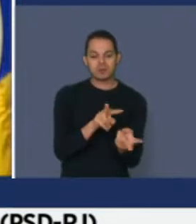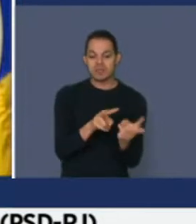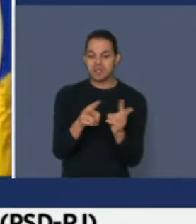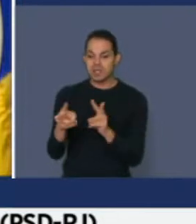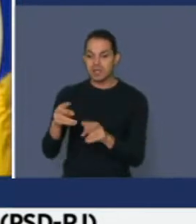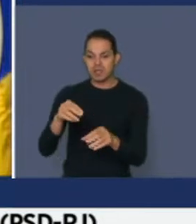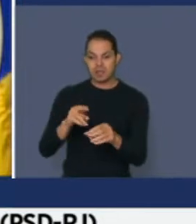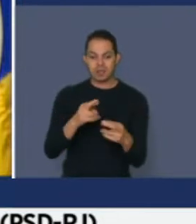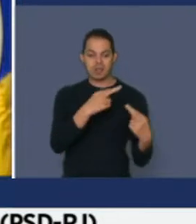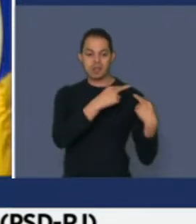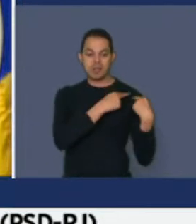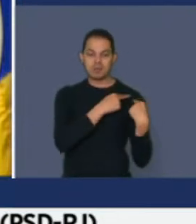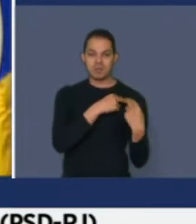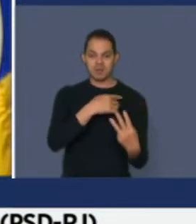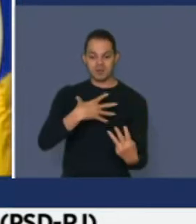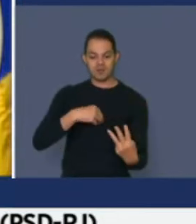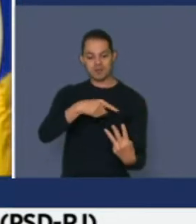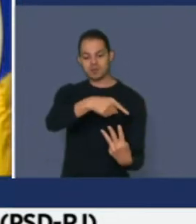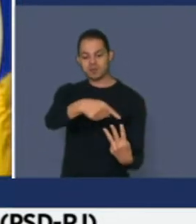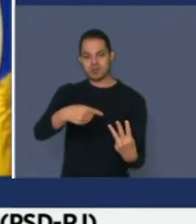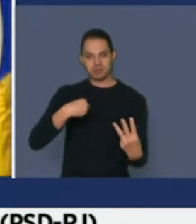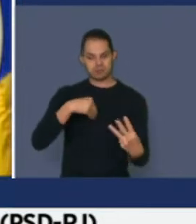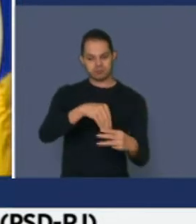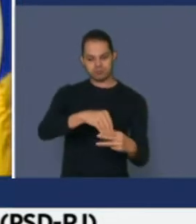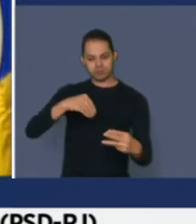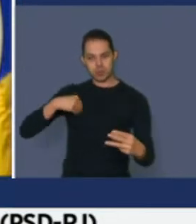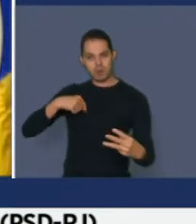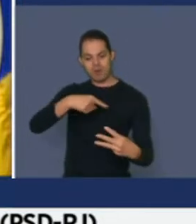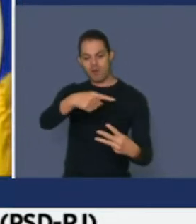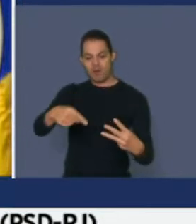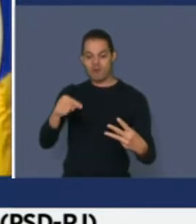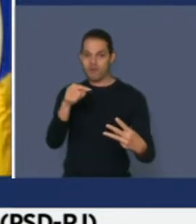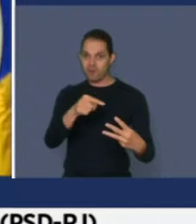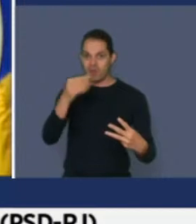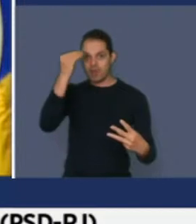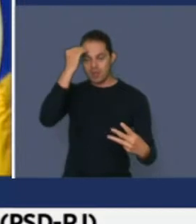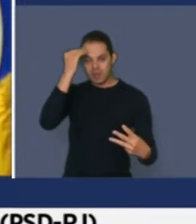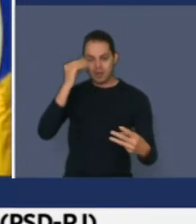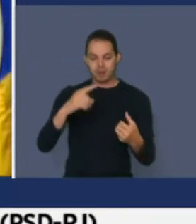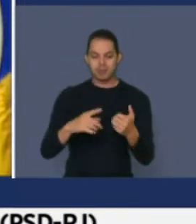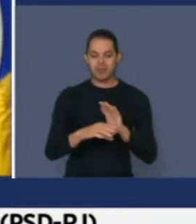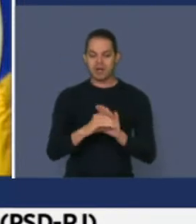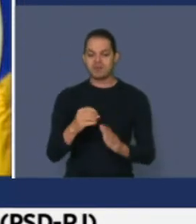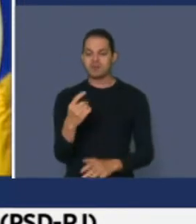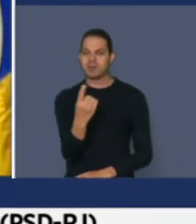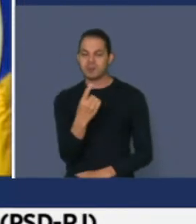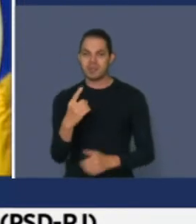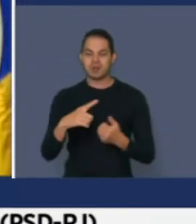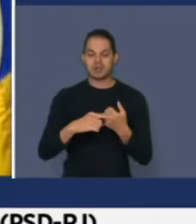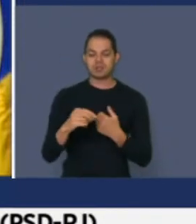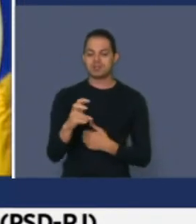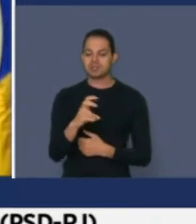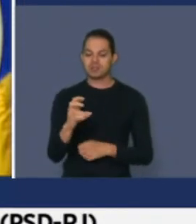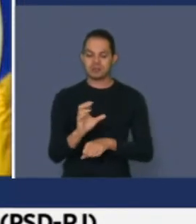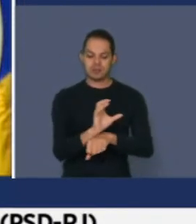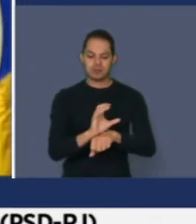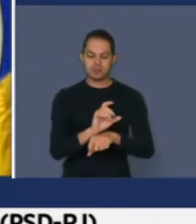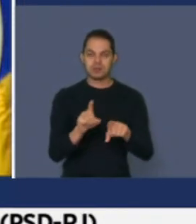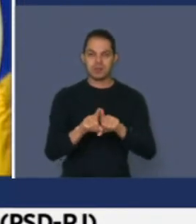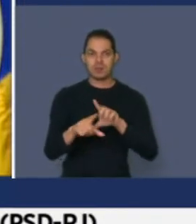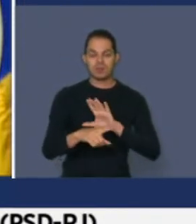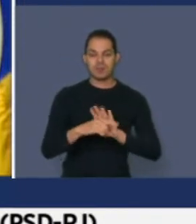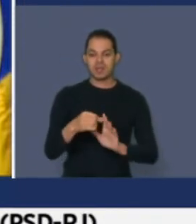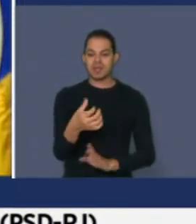para três de seus filhos, com a violação do parágrafo 1º, artigo 55 da Constituição Federal e do inciso 6º do